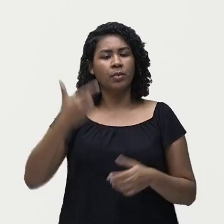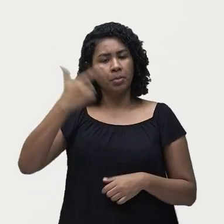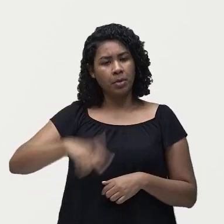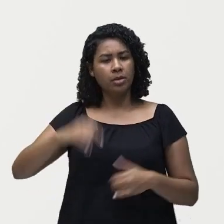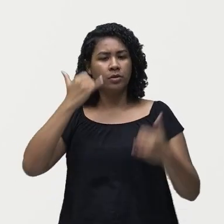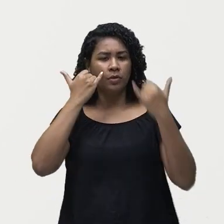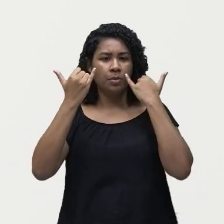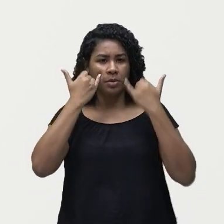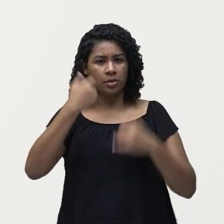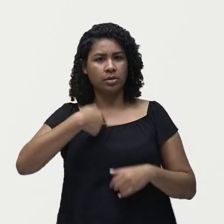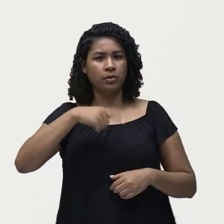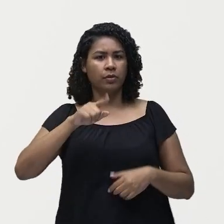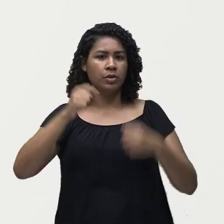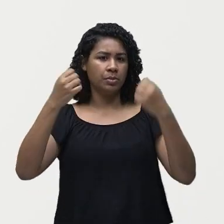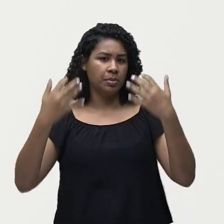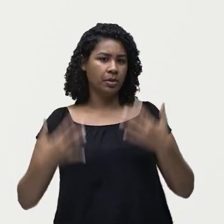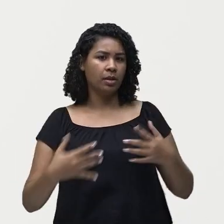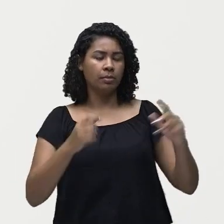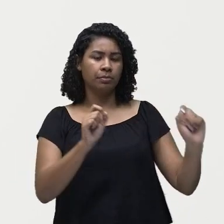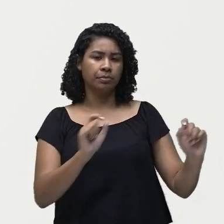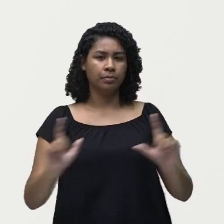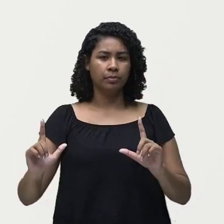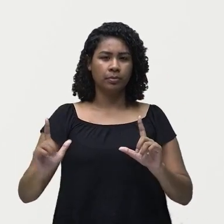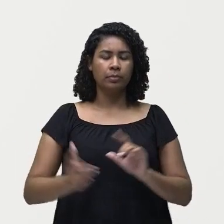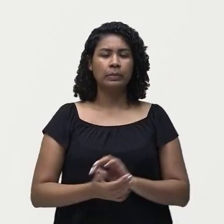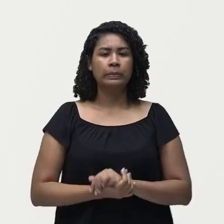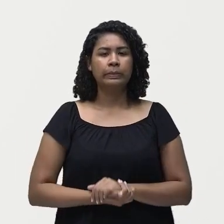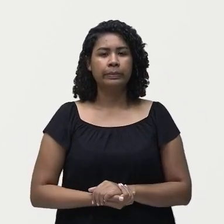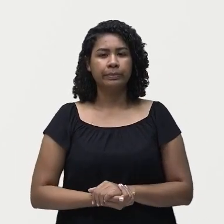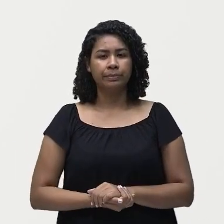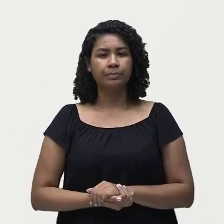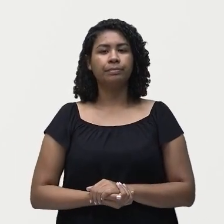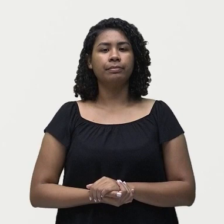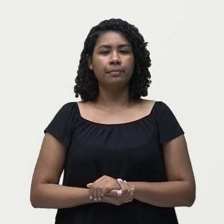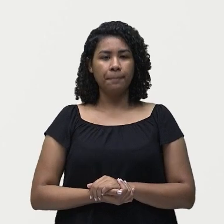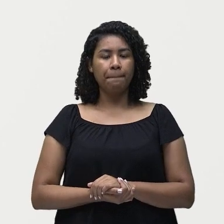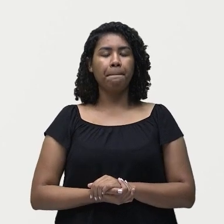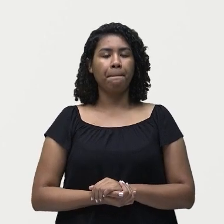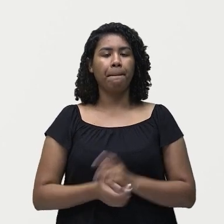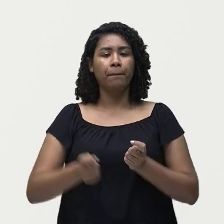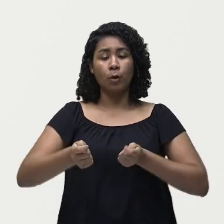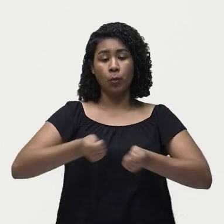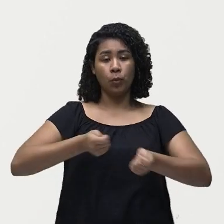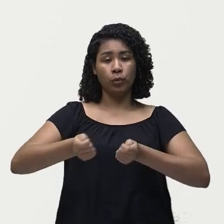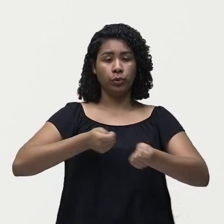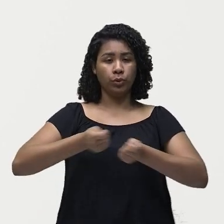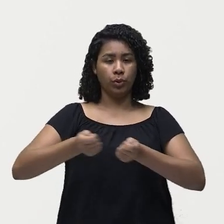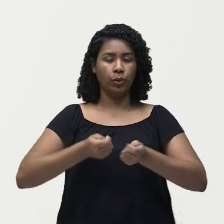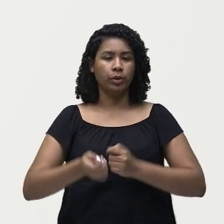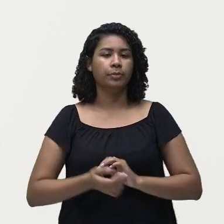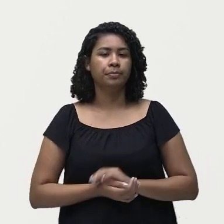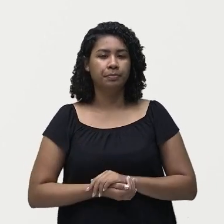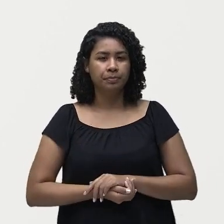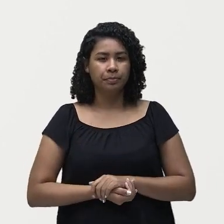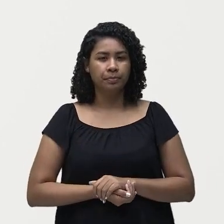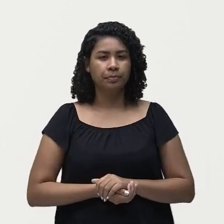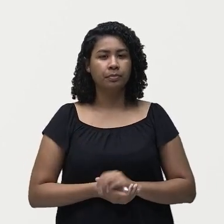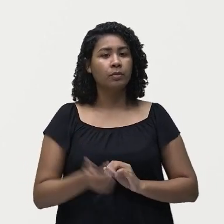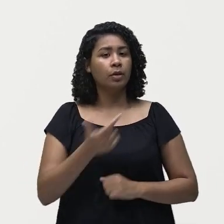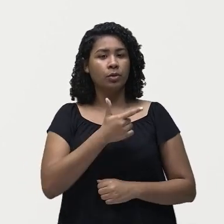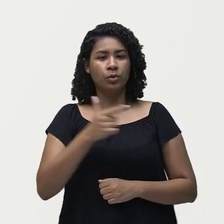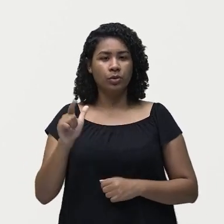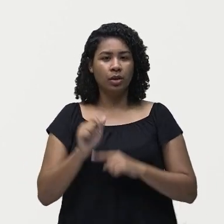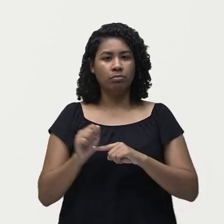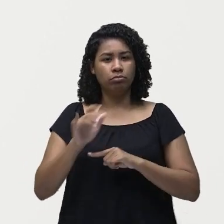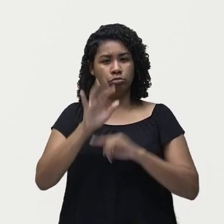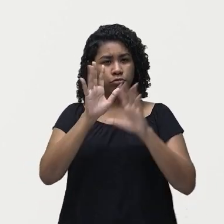Montreal. Olha só, vamos observar na nossa próxima imagem as ações de controle. né, como não há a produção dessas